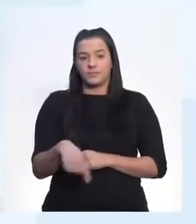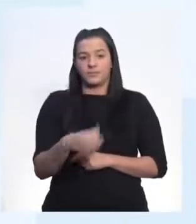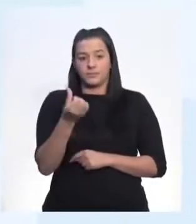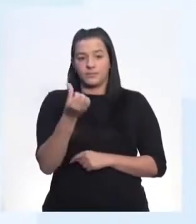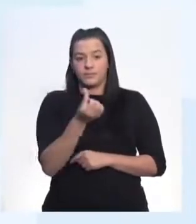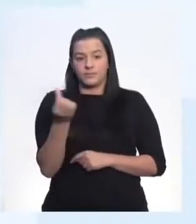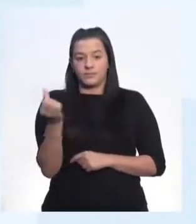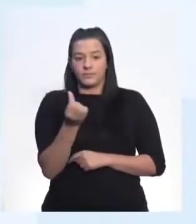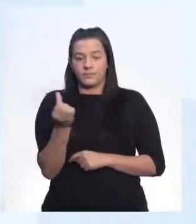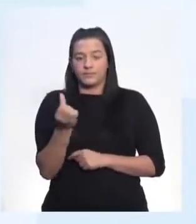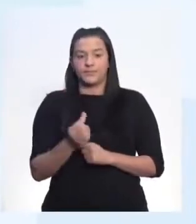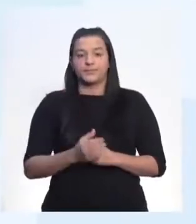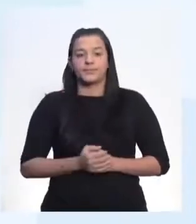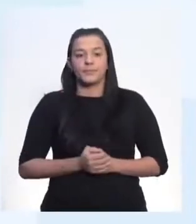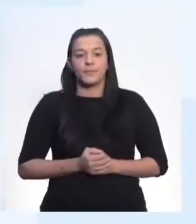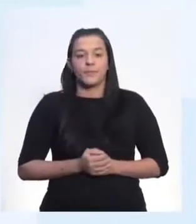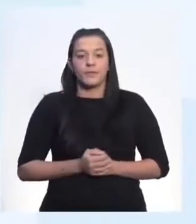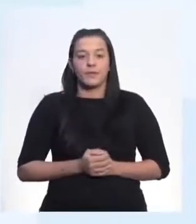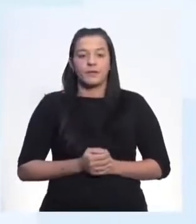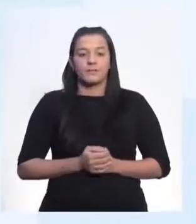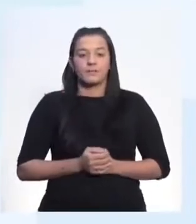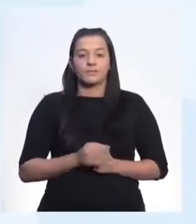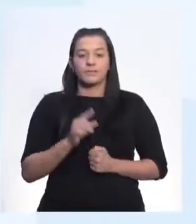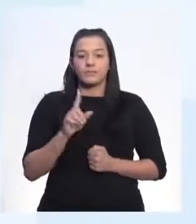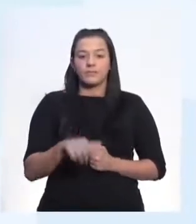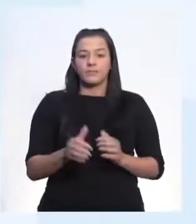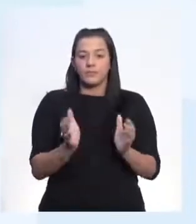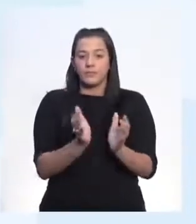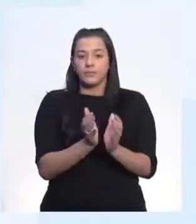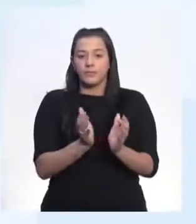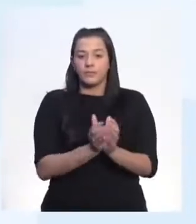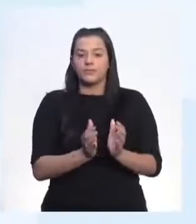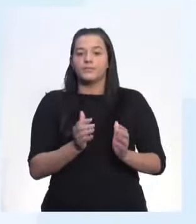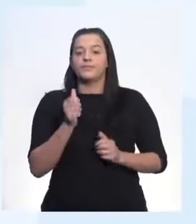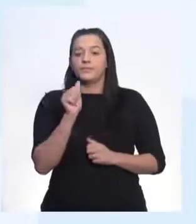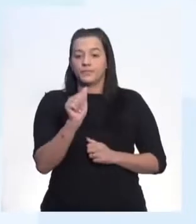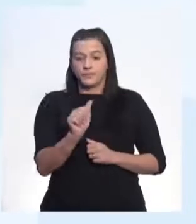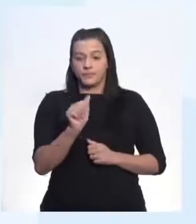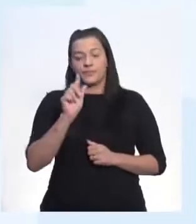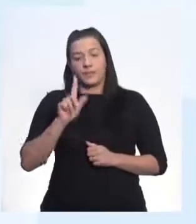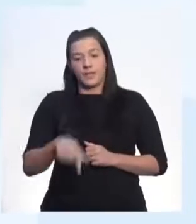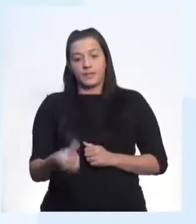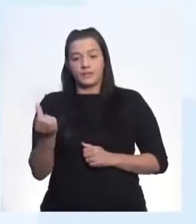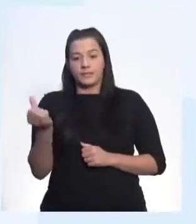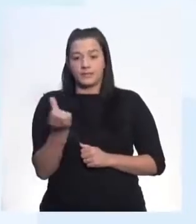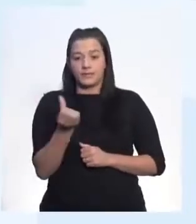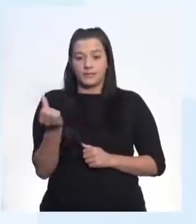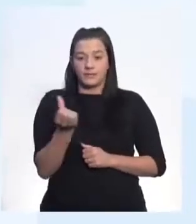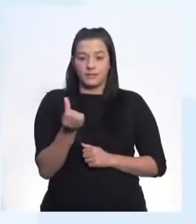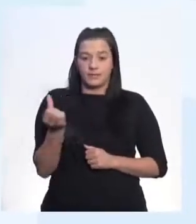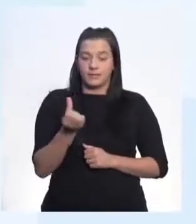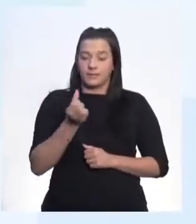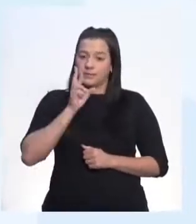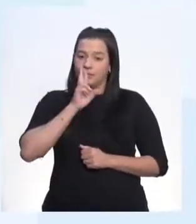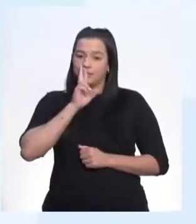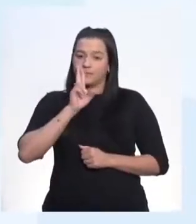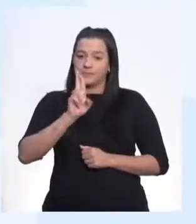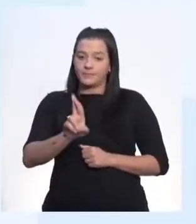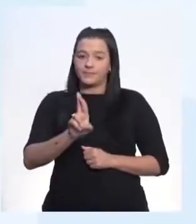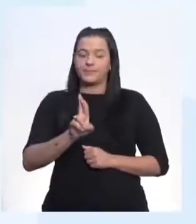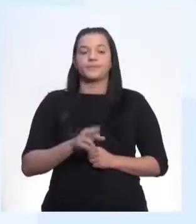66. Então, da equipe A, 66 maneiras diferentes de